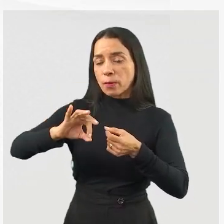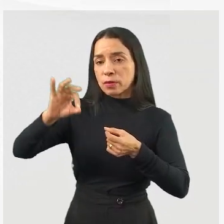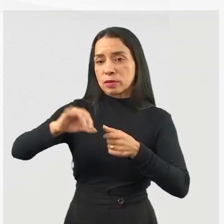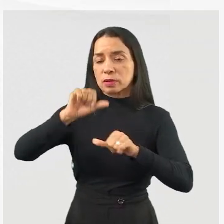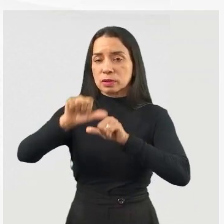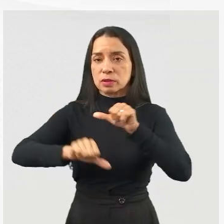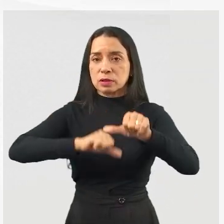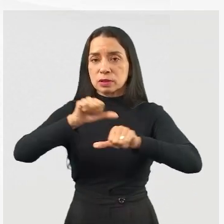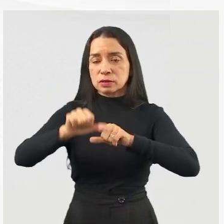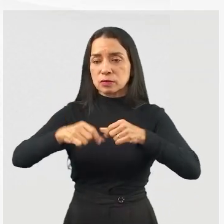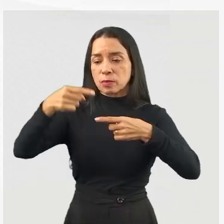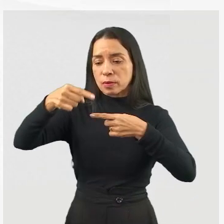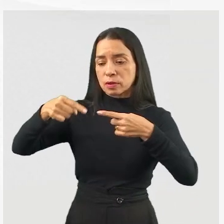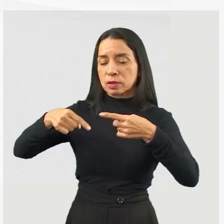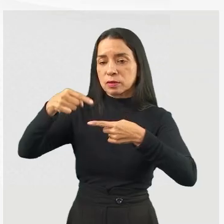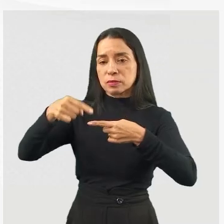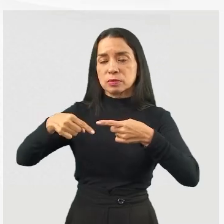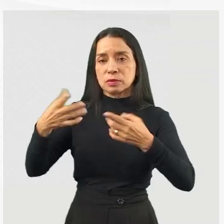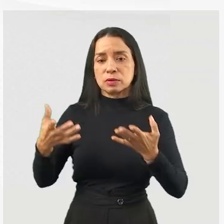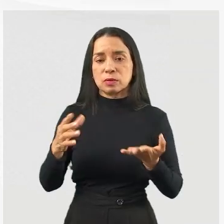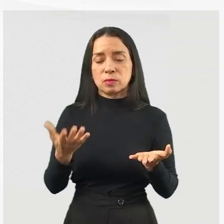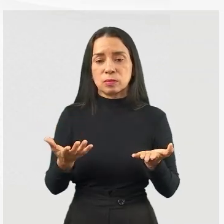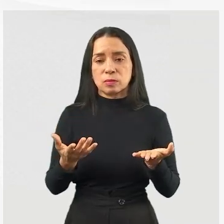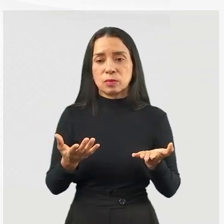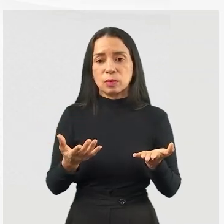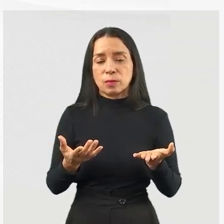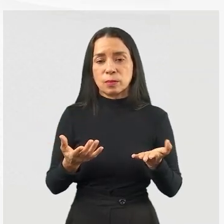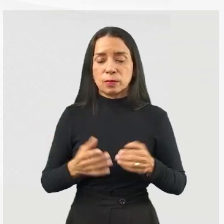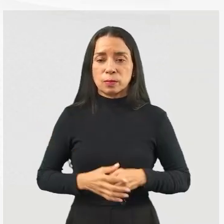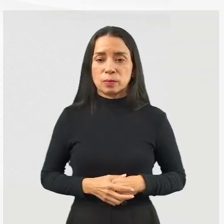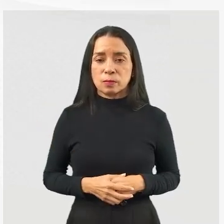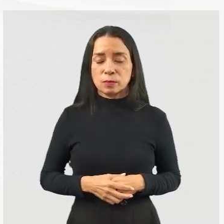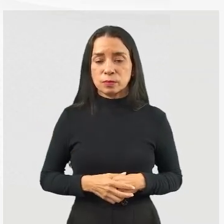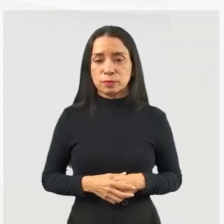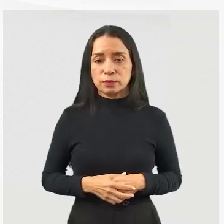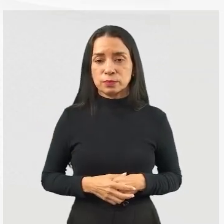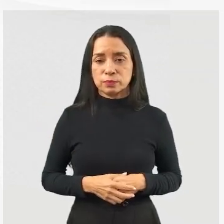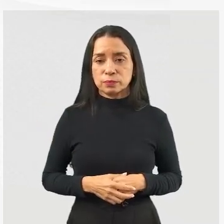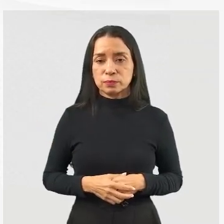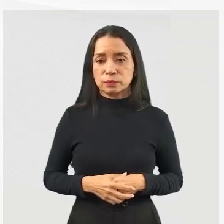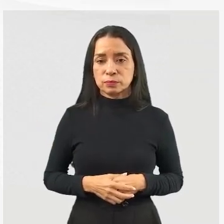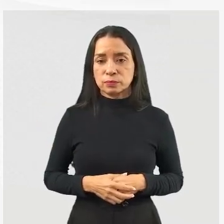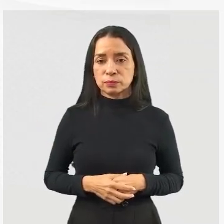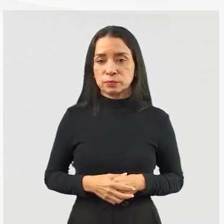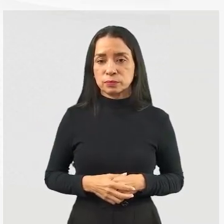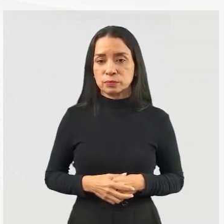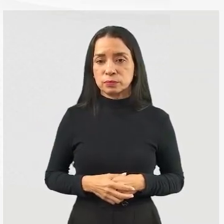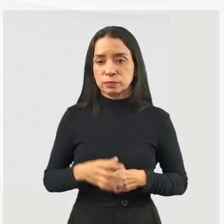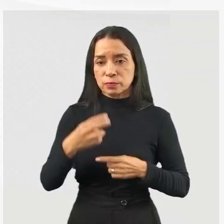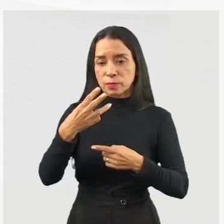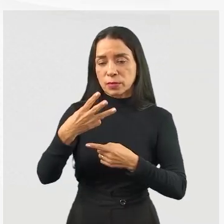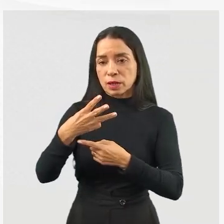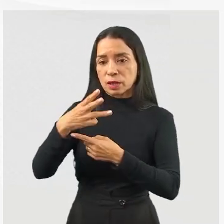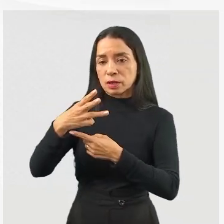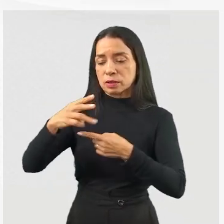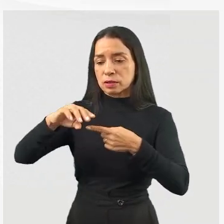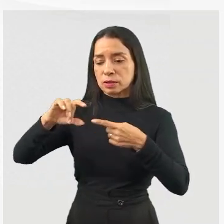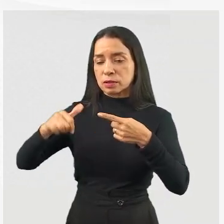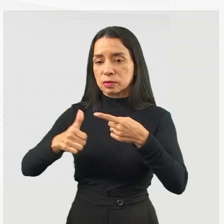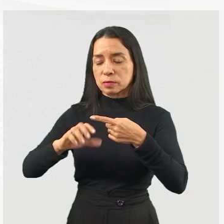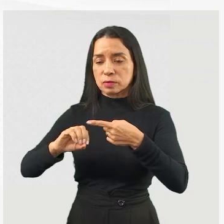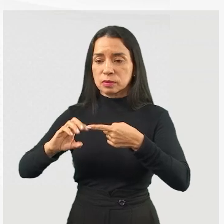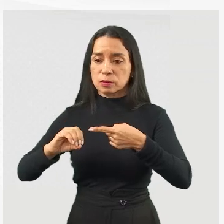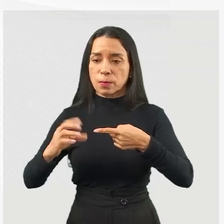decimal. Eu aconselho até colocar em fração, porque você pode cortar alguns zeros. Então aqui, ó, multiplicado por 30 sobre 100,